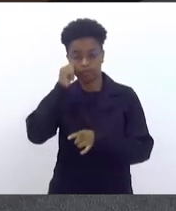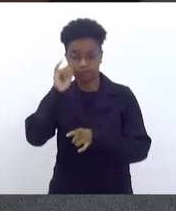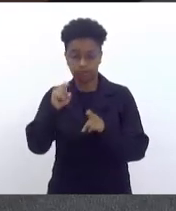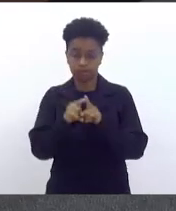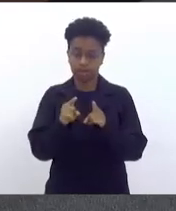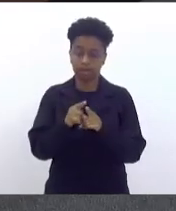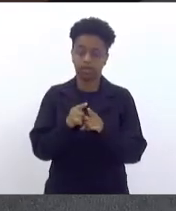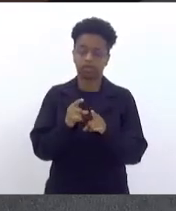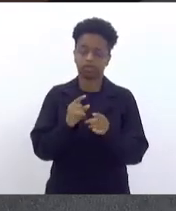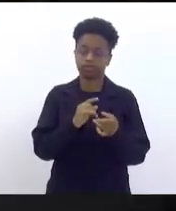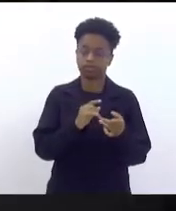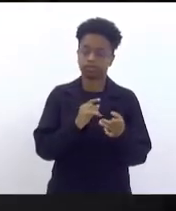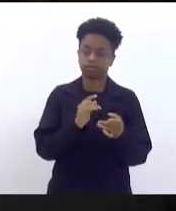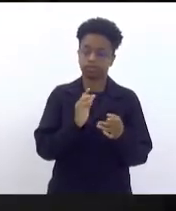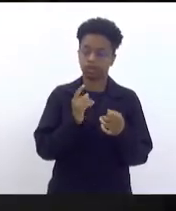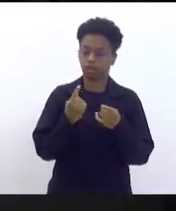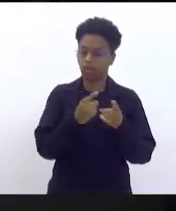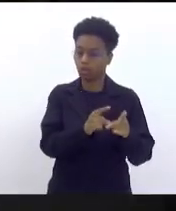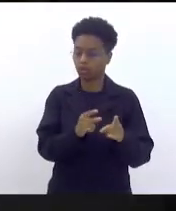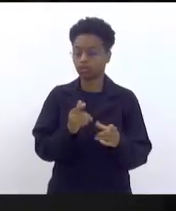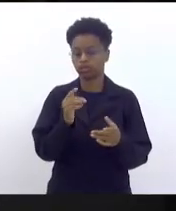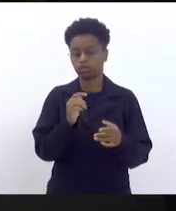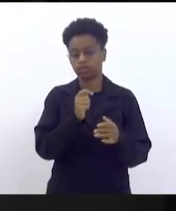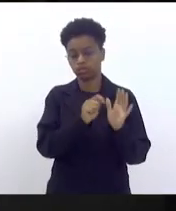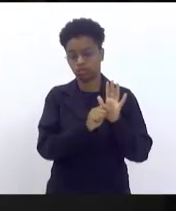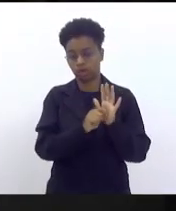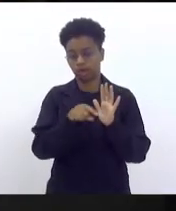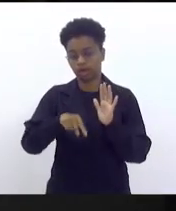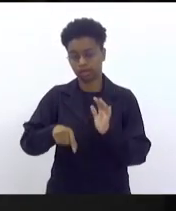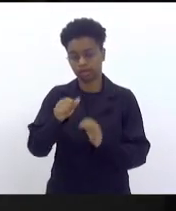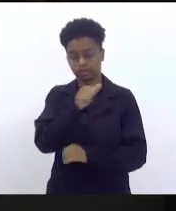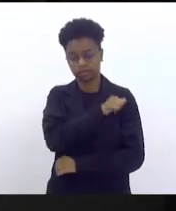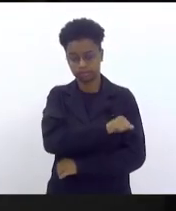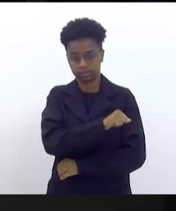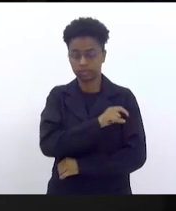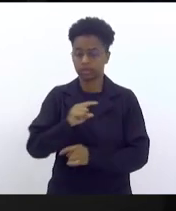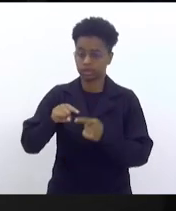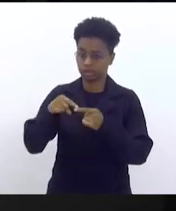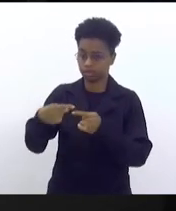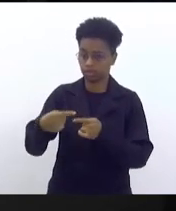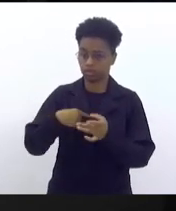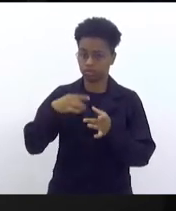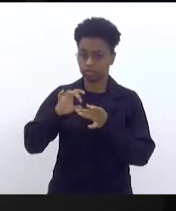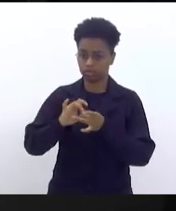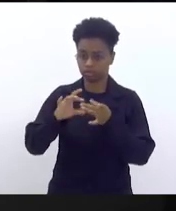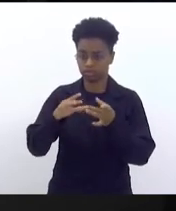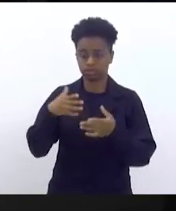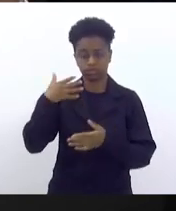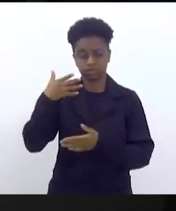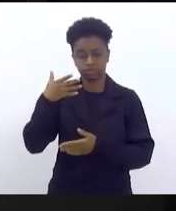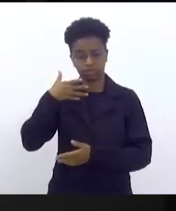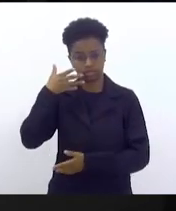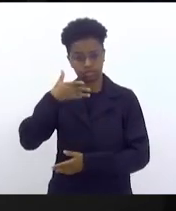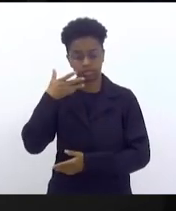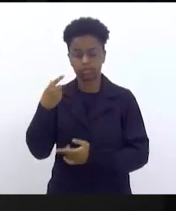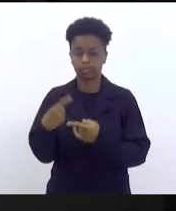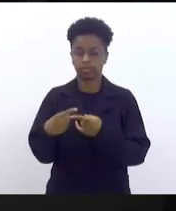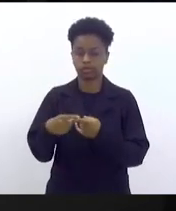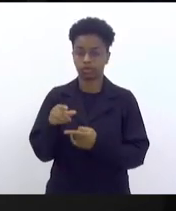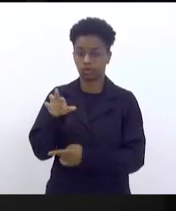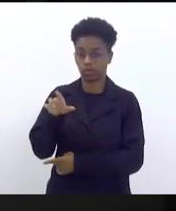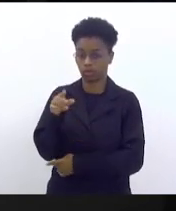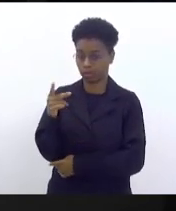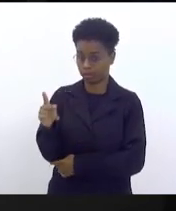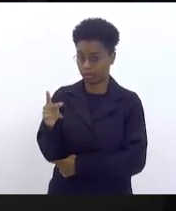aqui da nossa capital já já abra oportunidade para fazer o uso da palavra até porque o próprio irmão